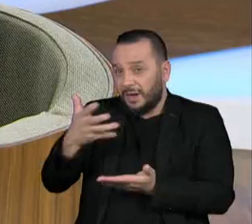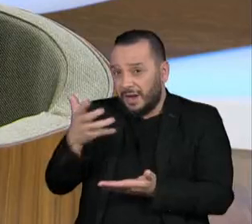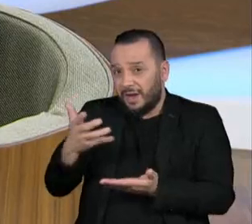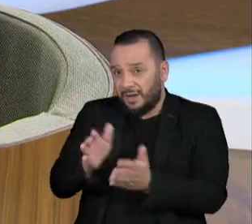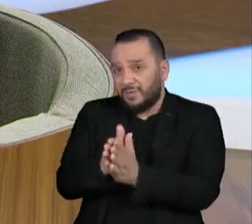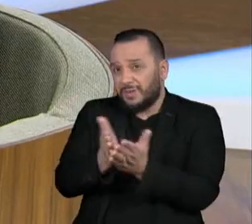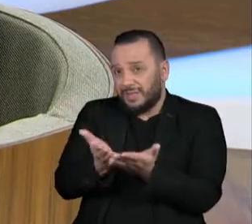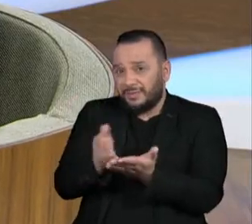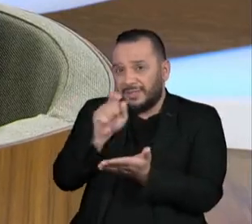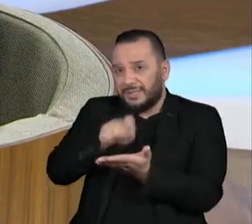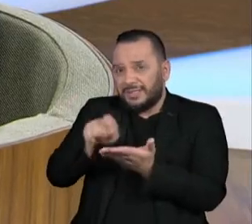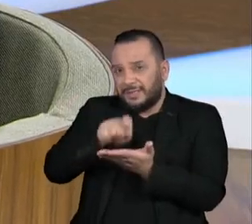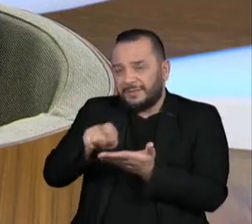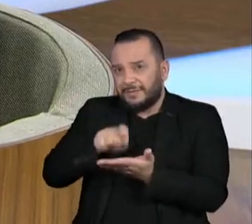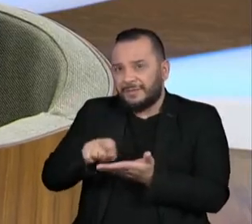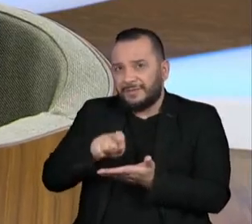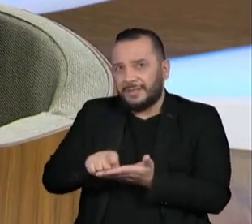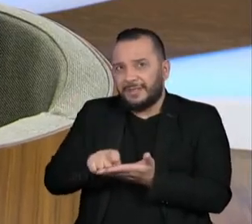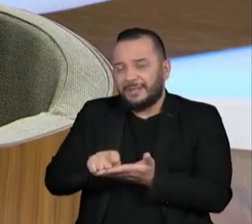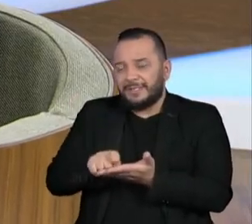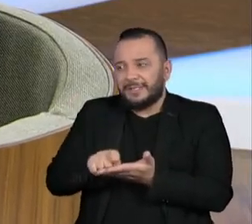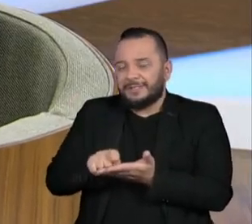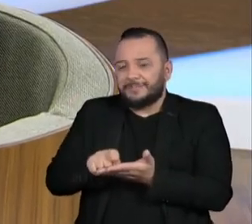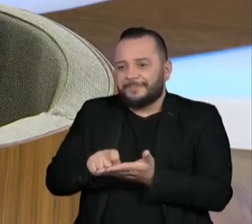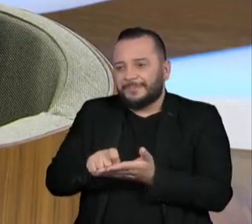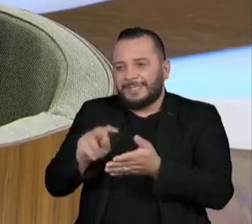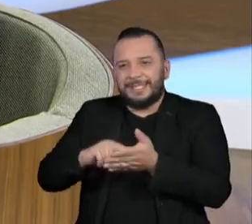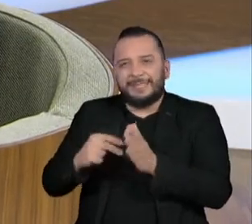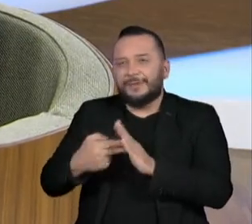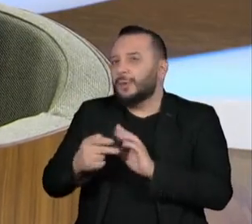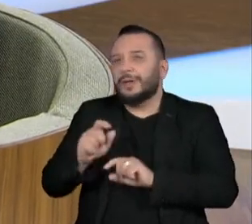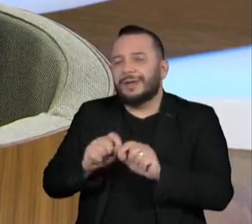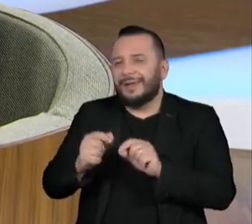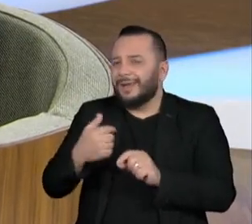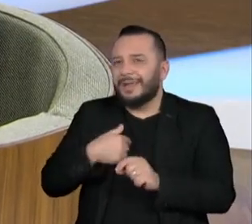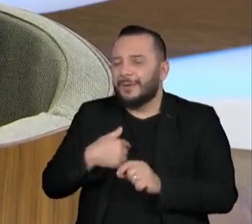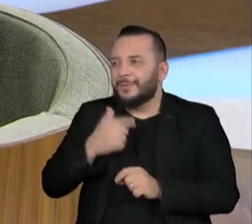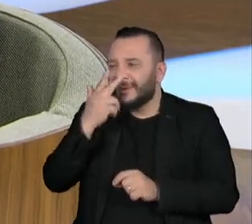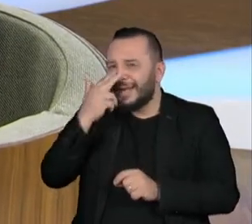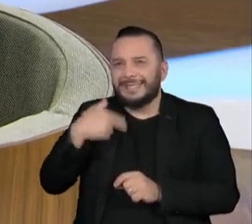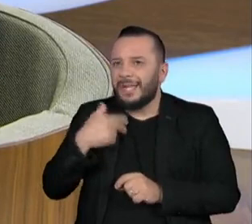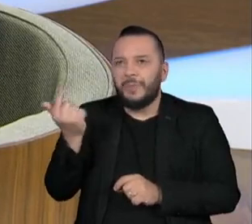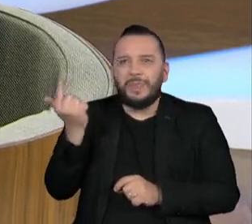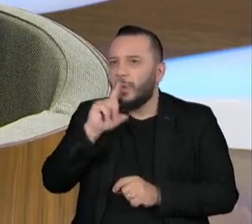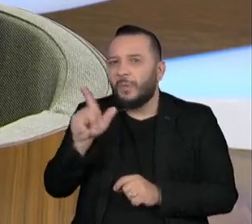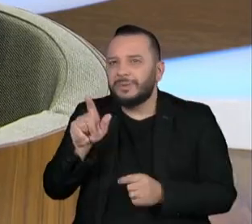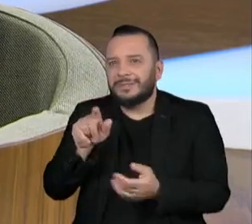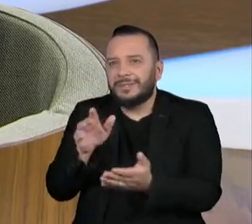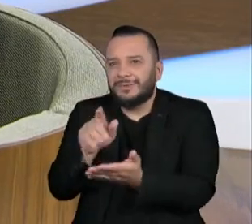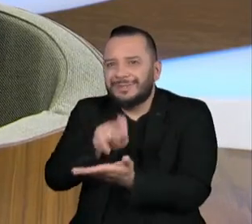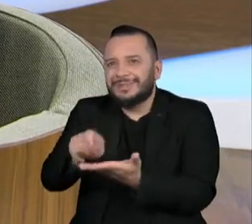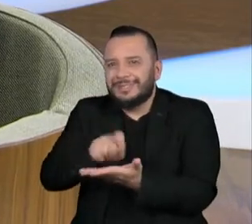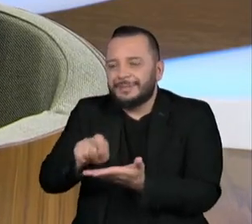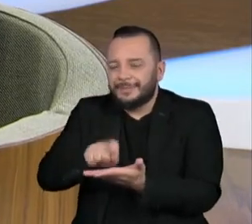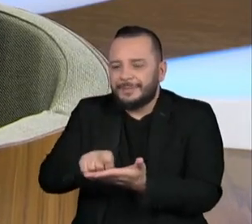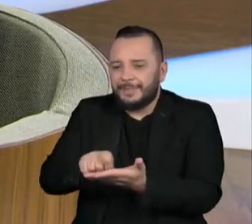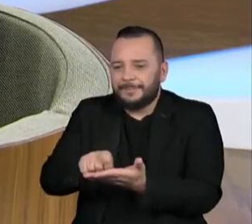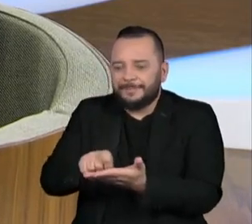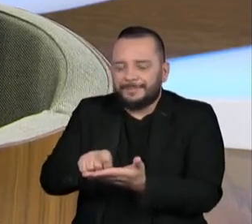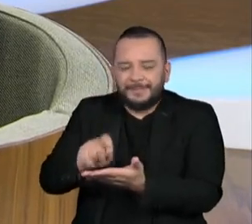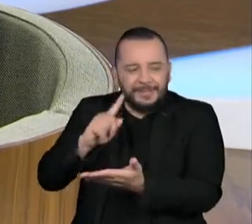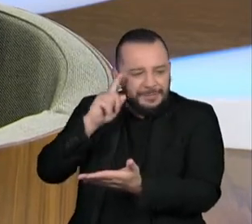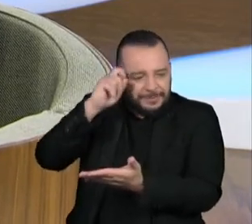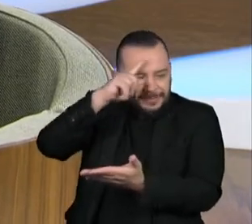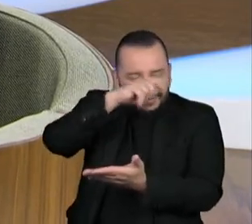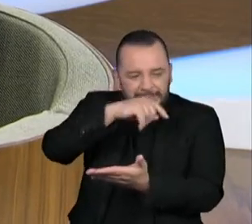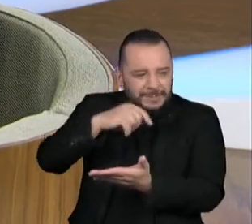livro que eu começo por não conseguir escrever. Isso é sempre aquilo que me acontece. Eu escolho sempre um livro